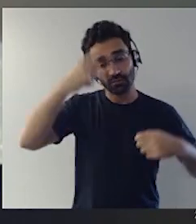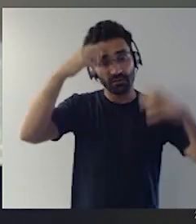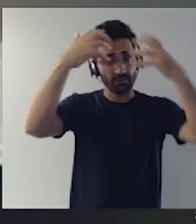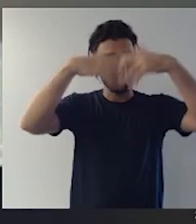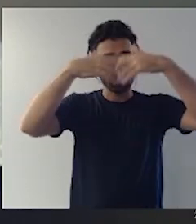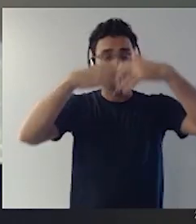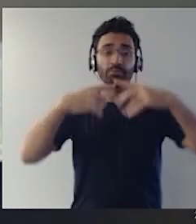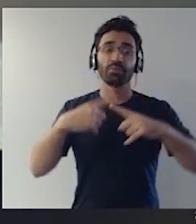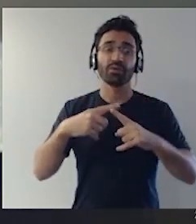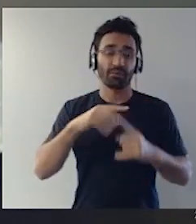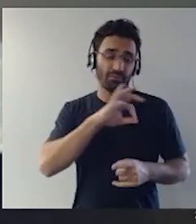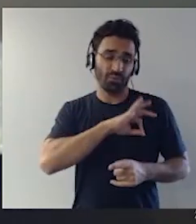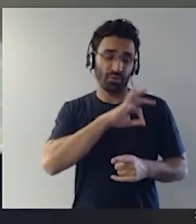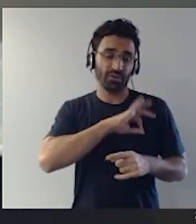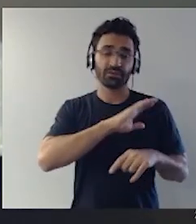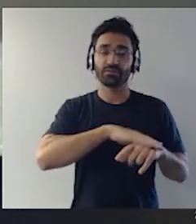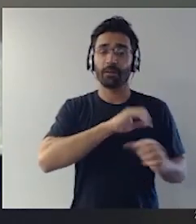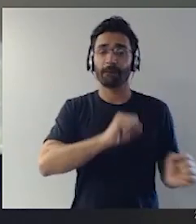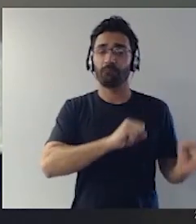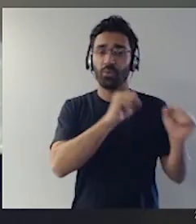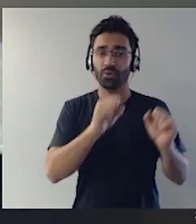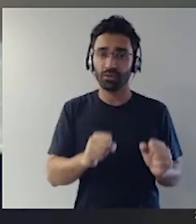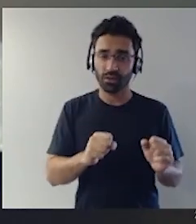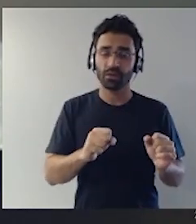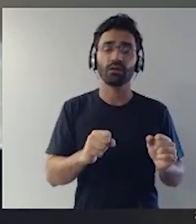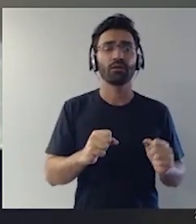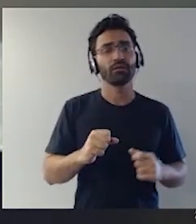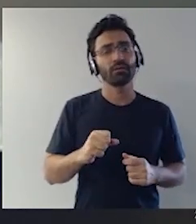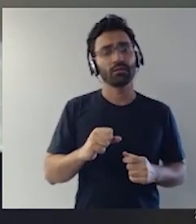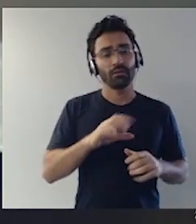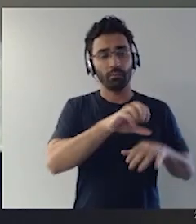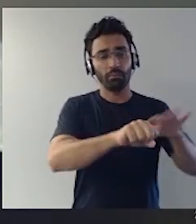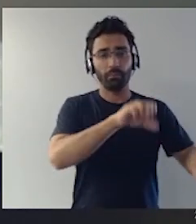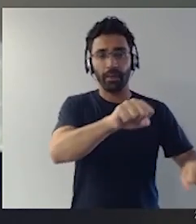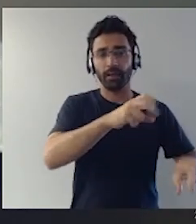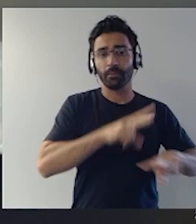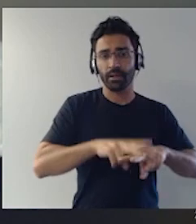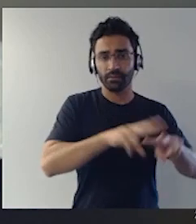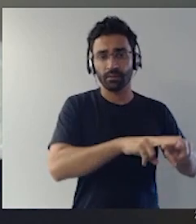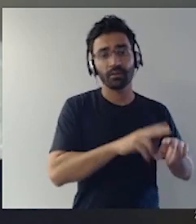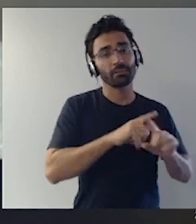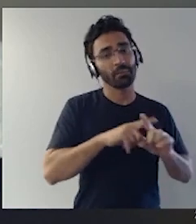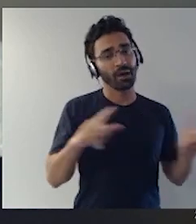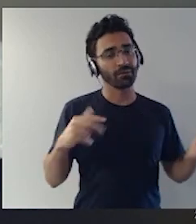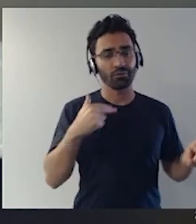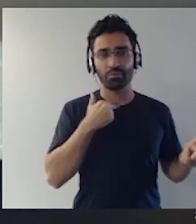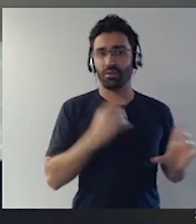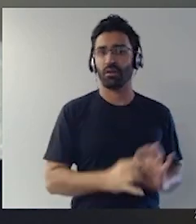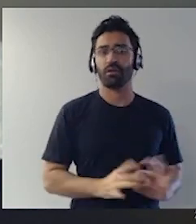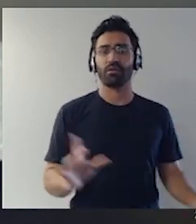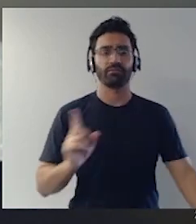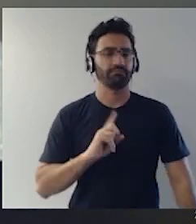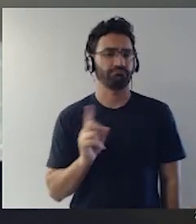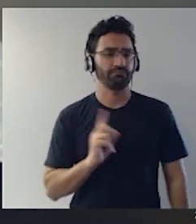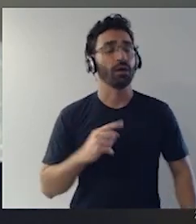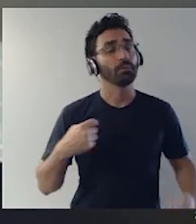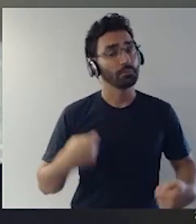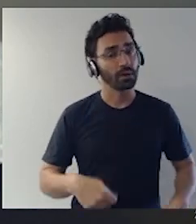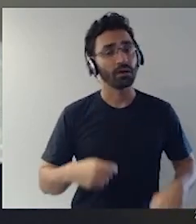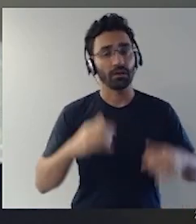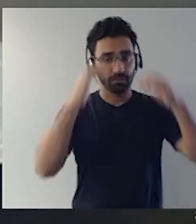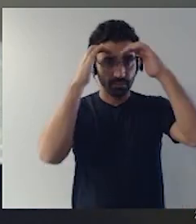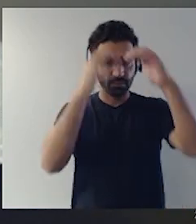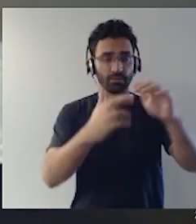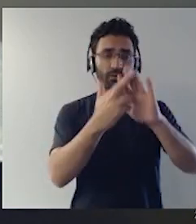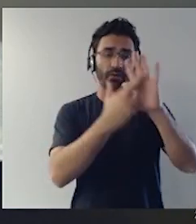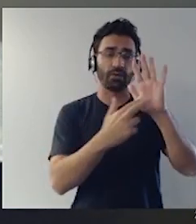poder de polícia ele é um poder que tem um caráter cautelar, ele tem uma cautelaridade, e normalmente o regime jurídico do